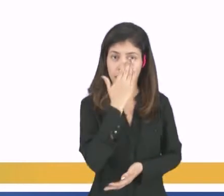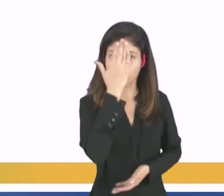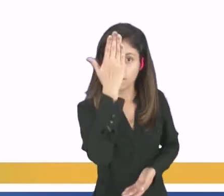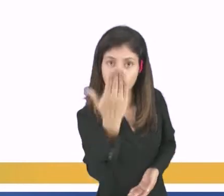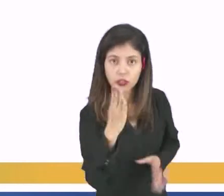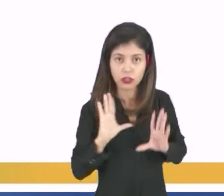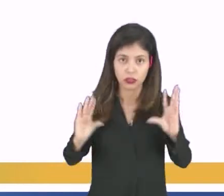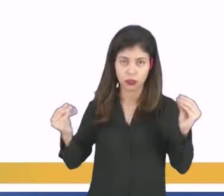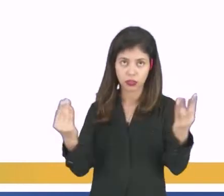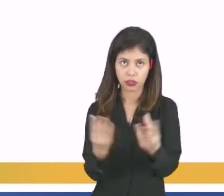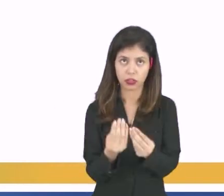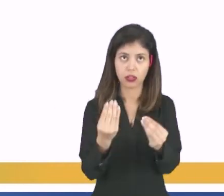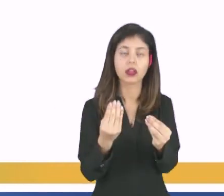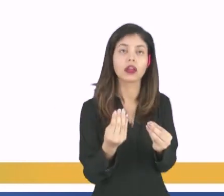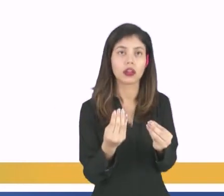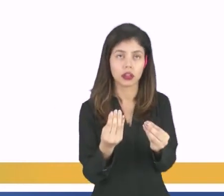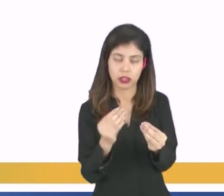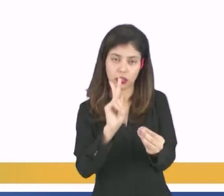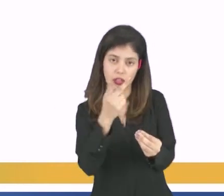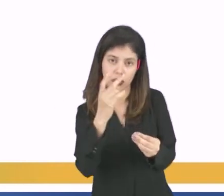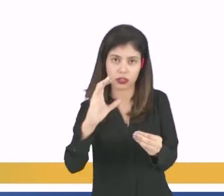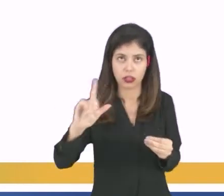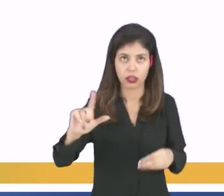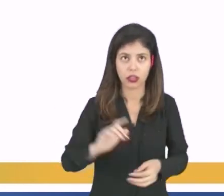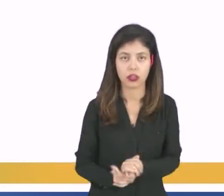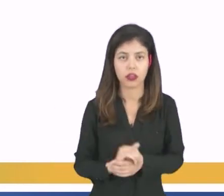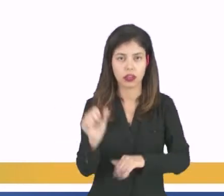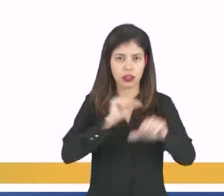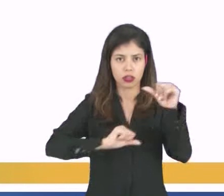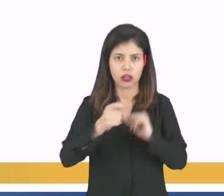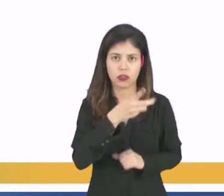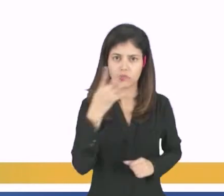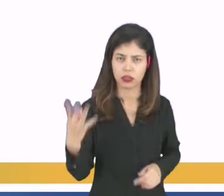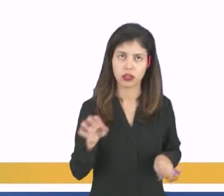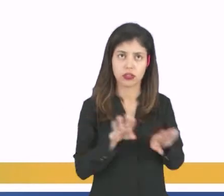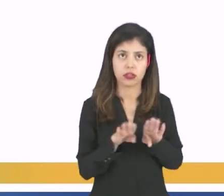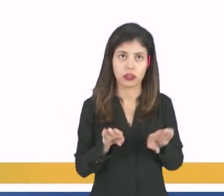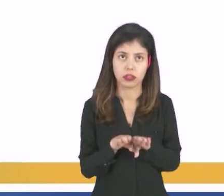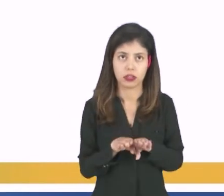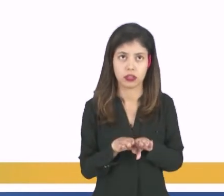da substância que tem o hidrogênio e o cloro, para que mude aqui a quantidade